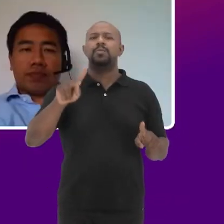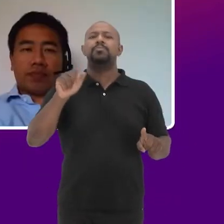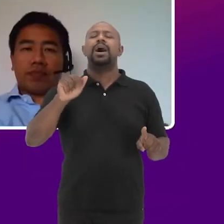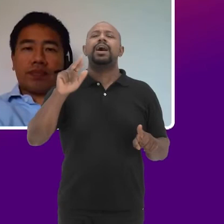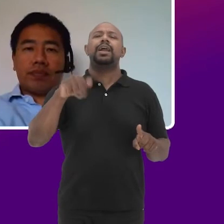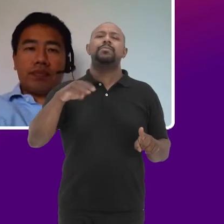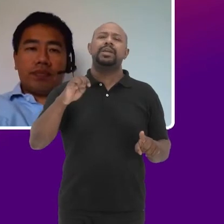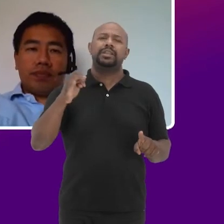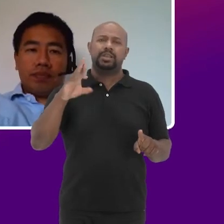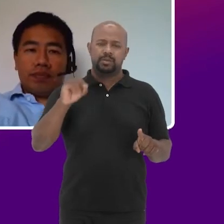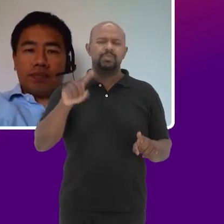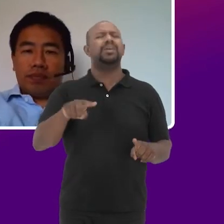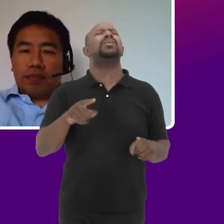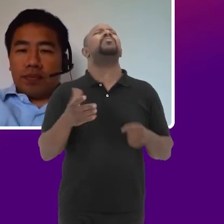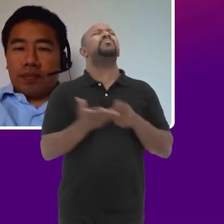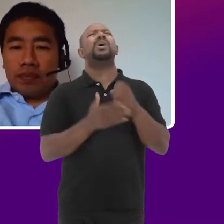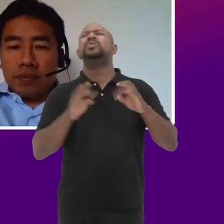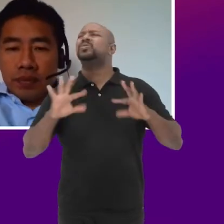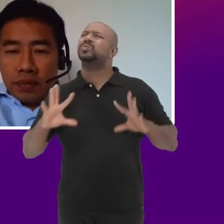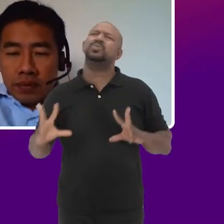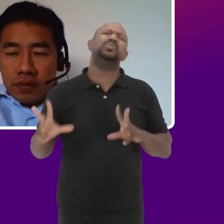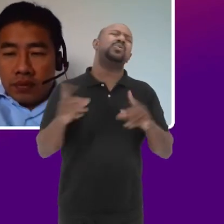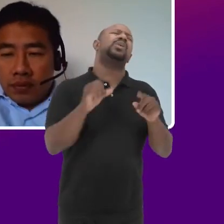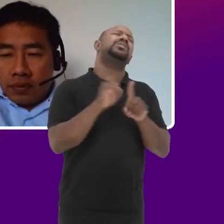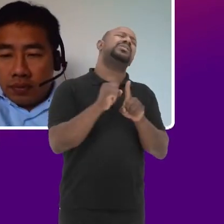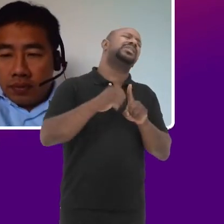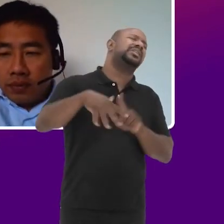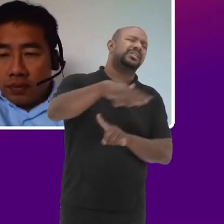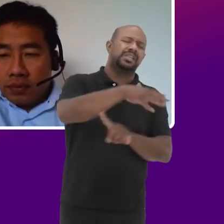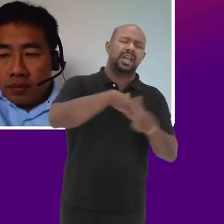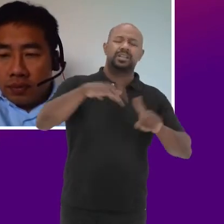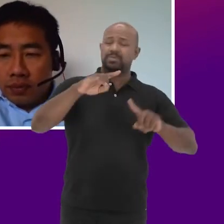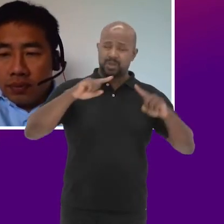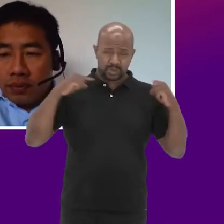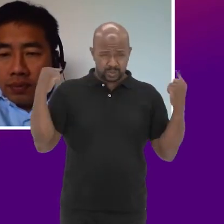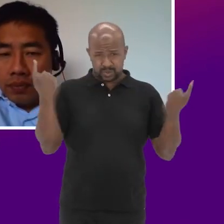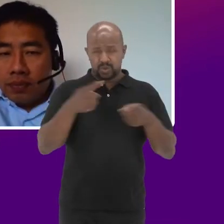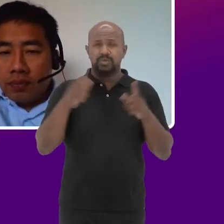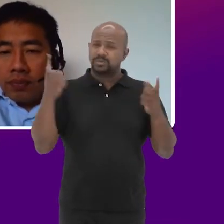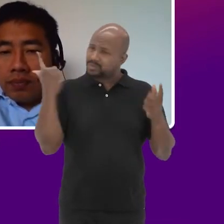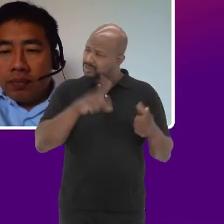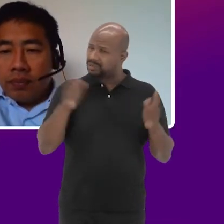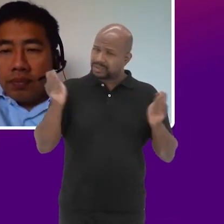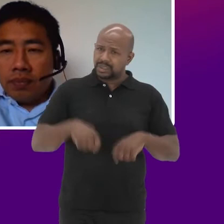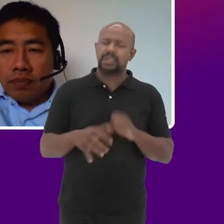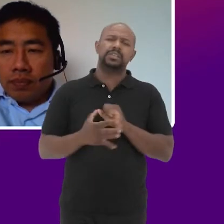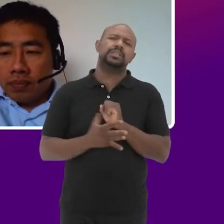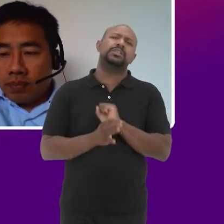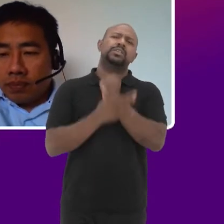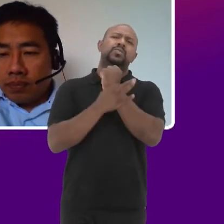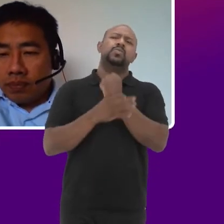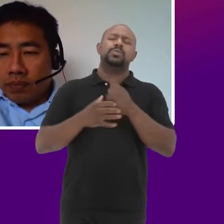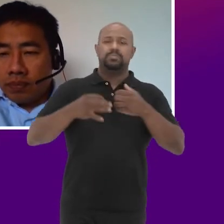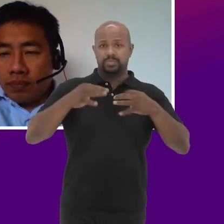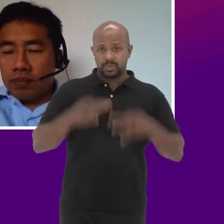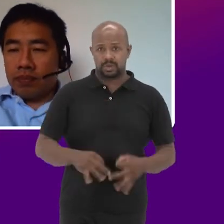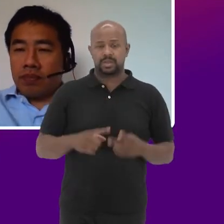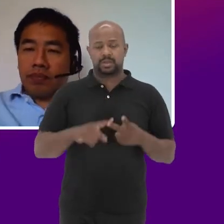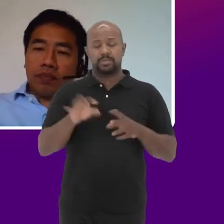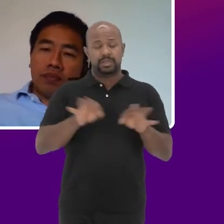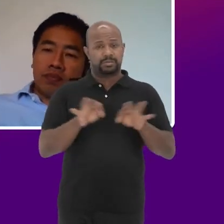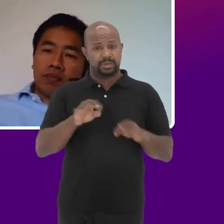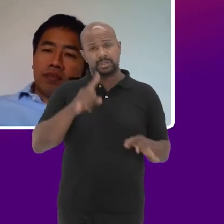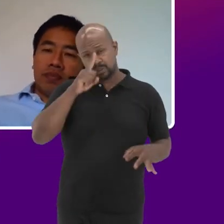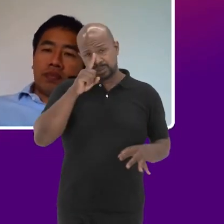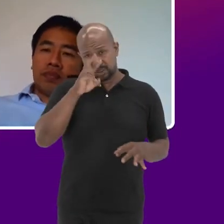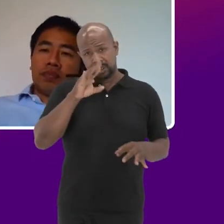paramétrico. É com base em toda a sociedade, trazer benefícios para que todos tenham um seguro mais adequado, façam um planejamento